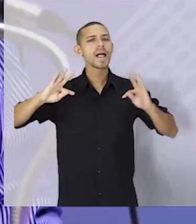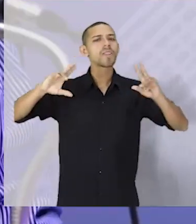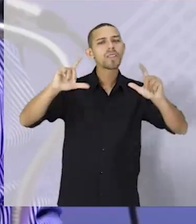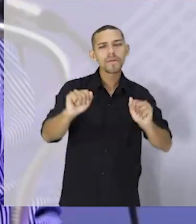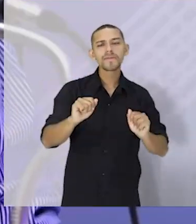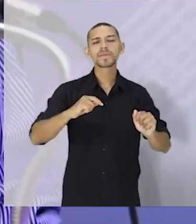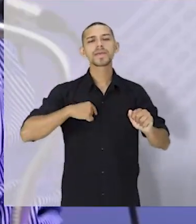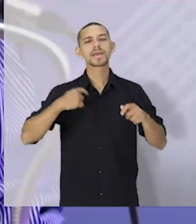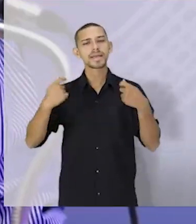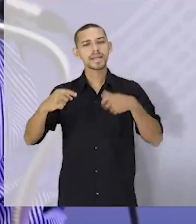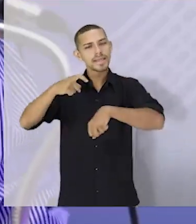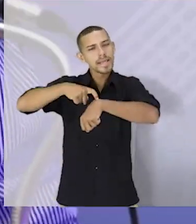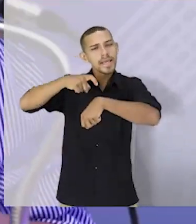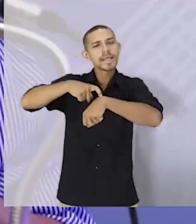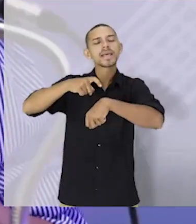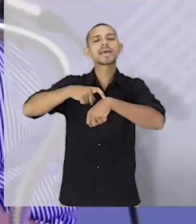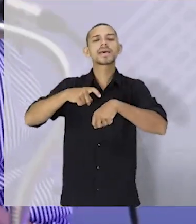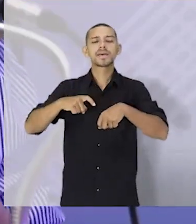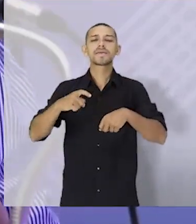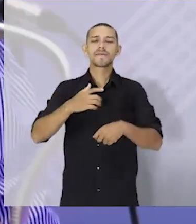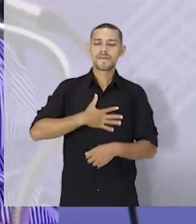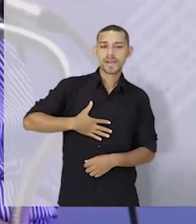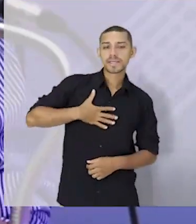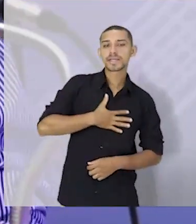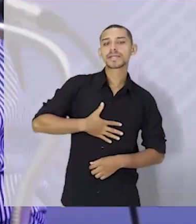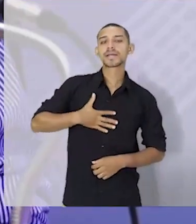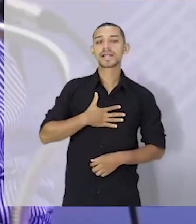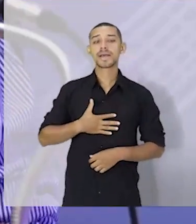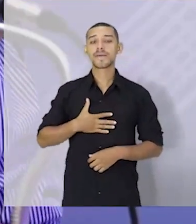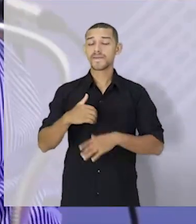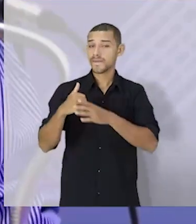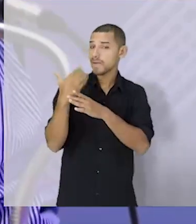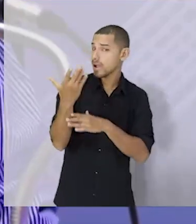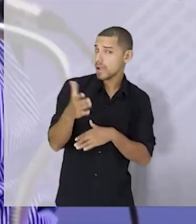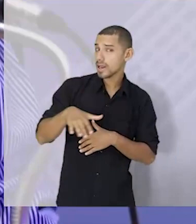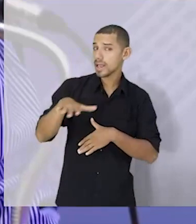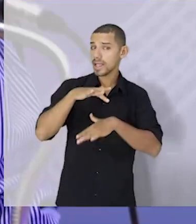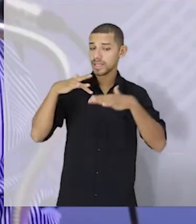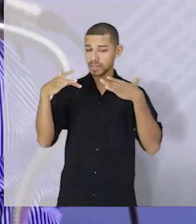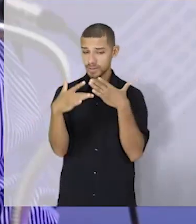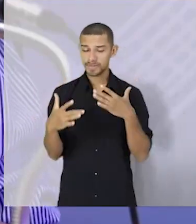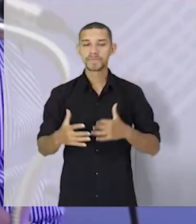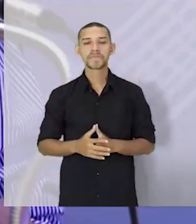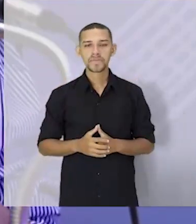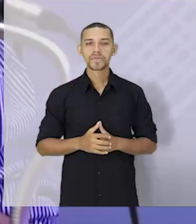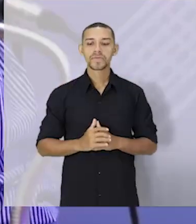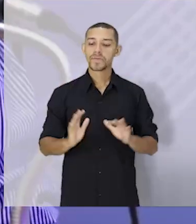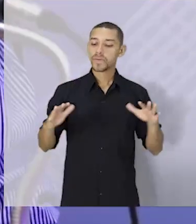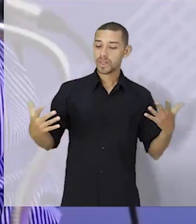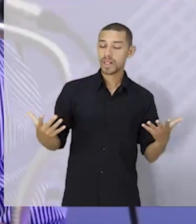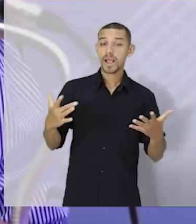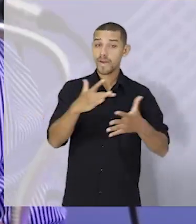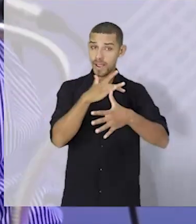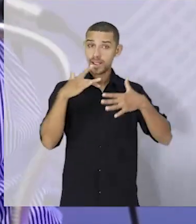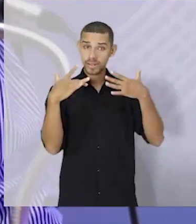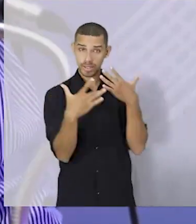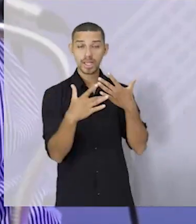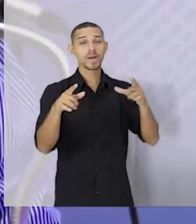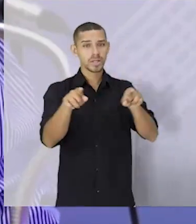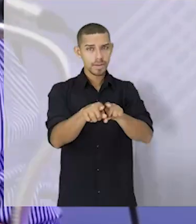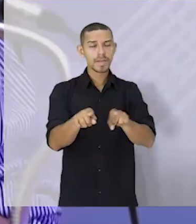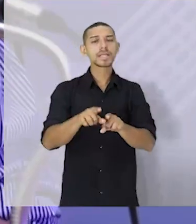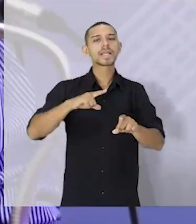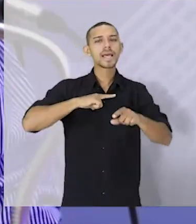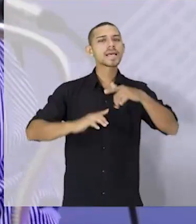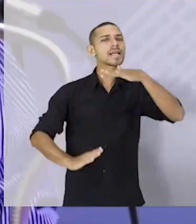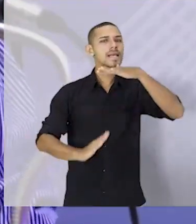tempo dele também, tá bom? Para fazer o seu lazer fora rede social. Então, a rede social, ela também tem um limite